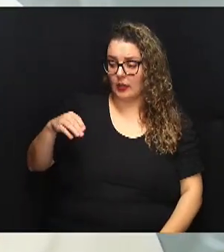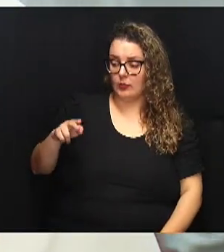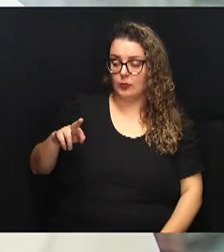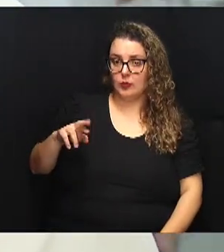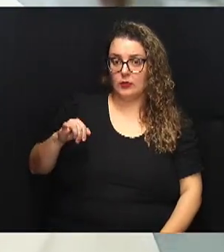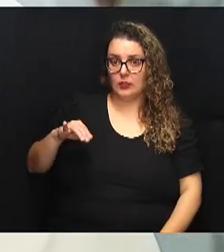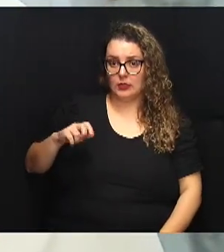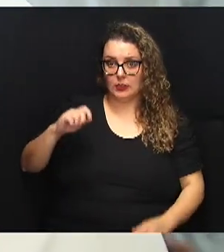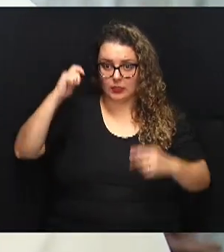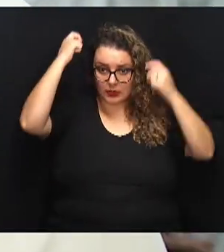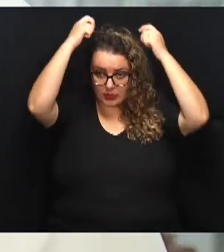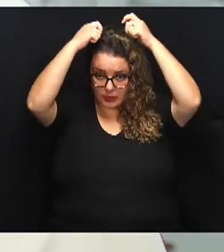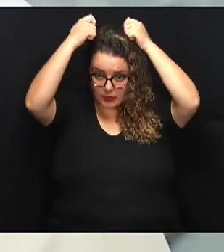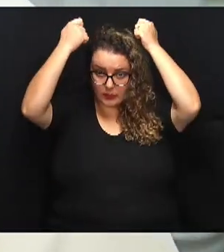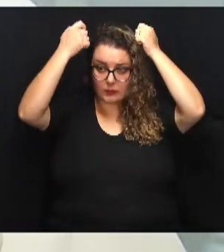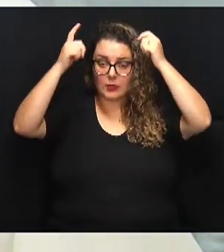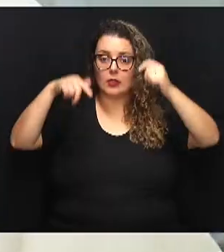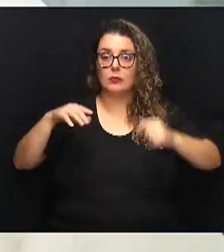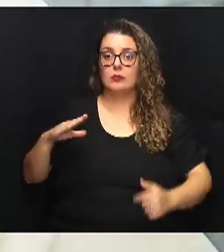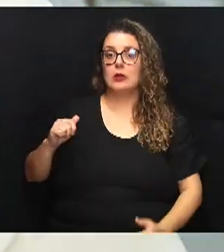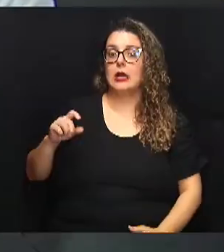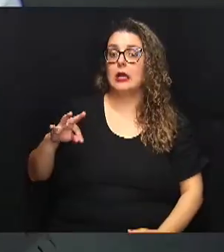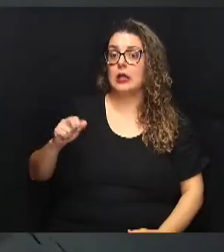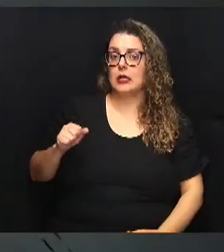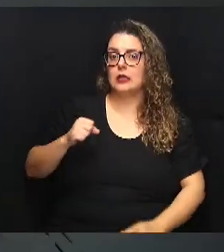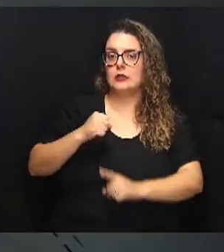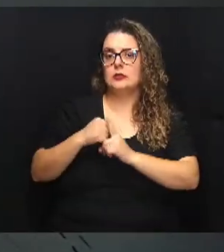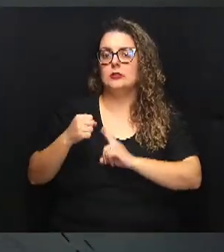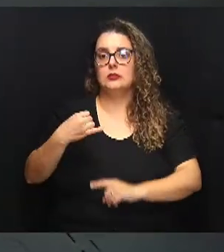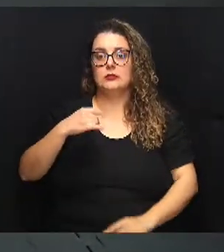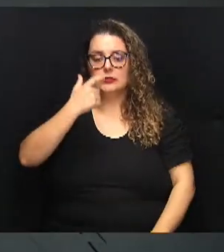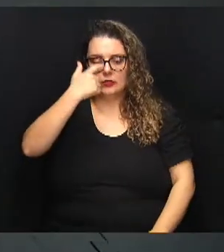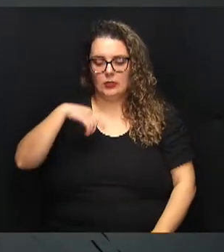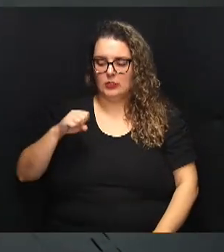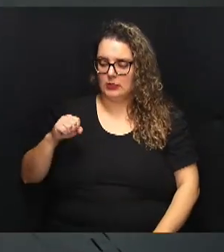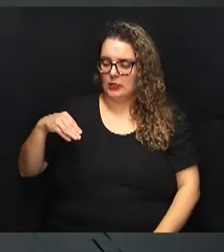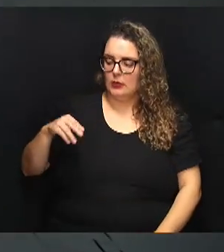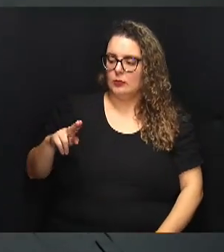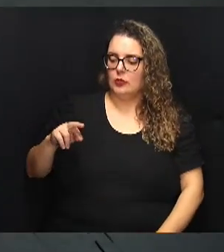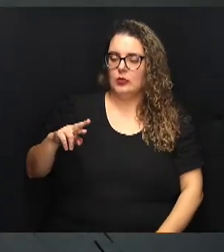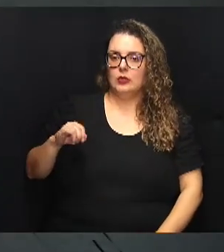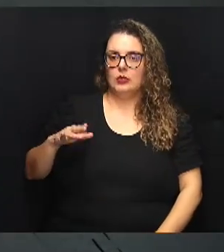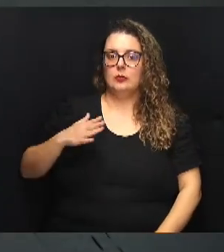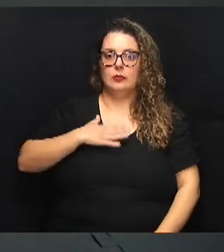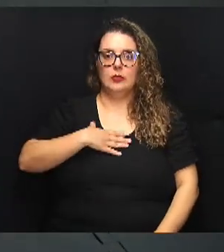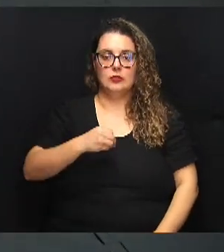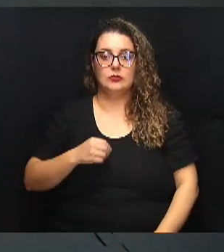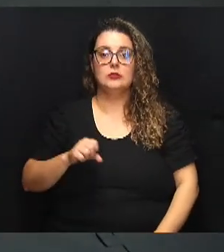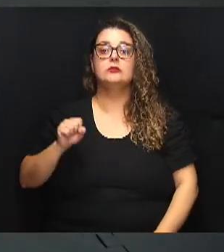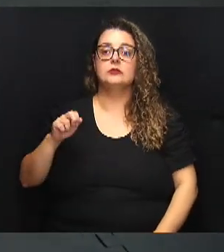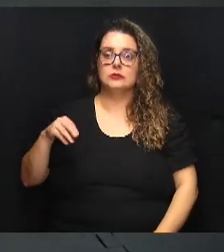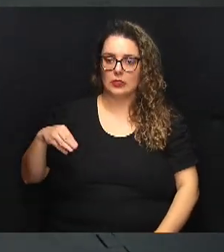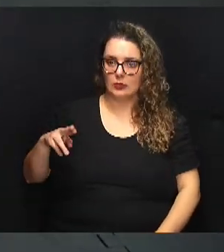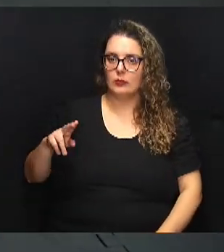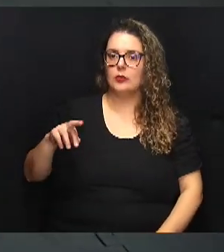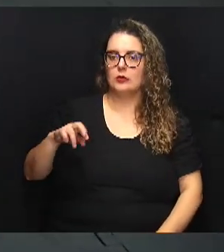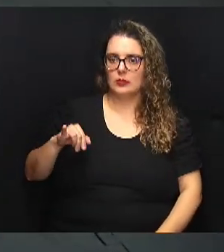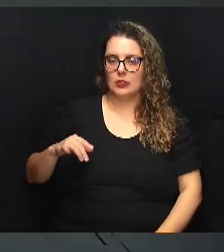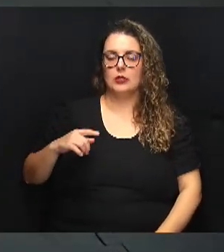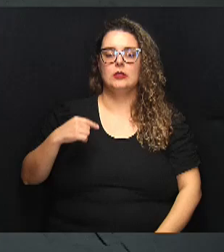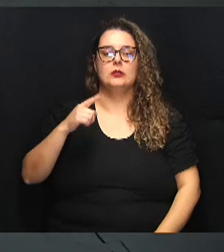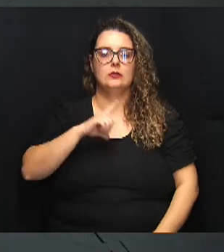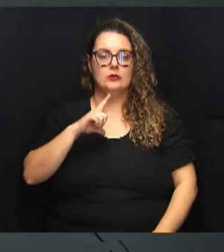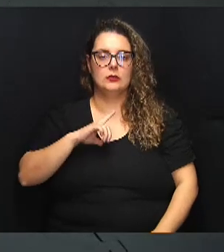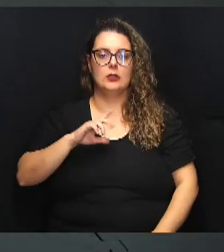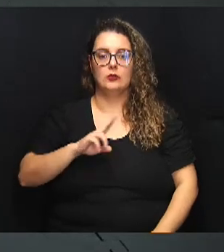casta social. Então, se eu era samurai, os meus filhos serão samurai. Então, eles carregam o nome da escola.